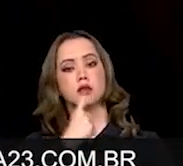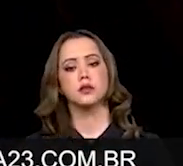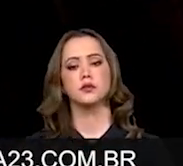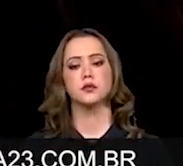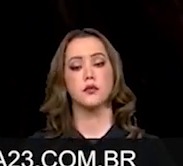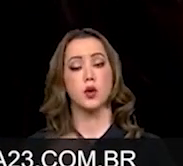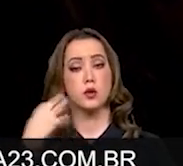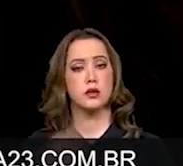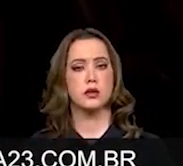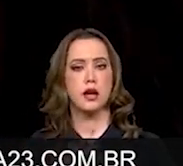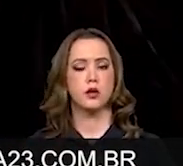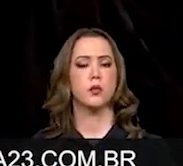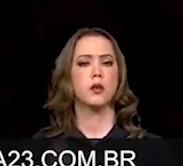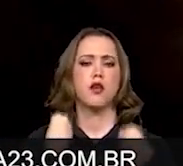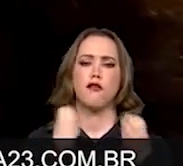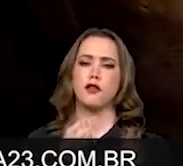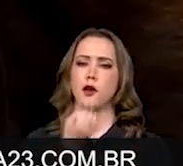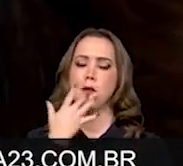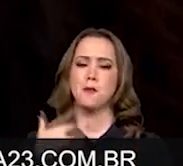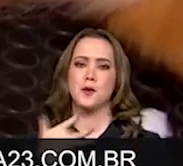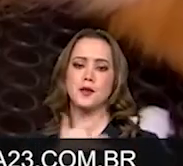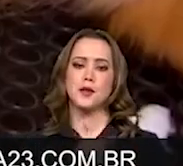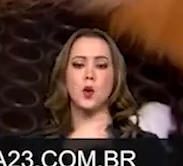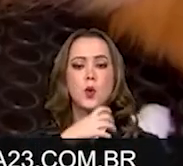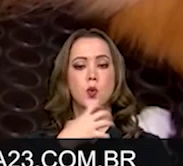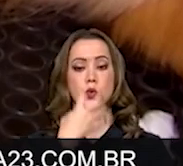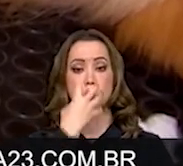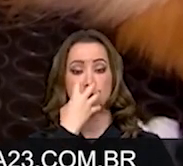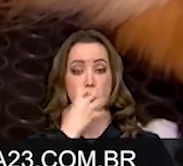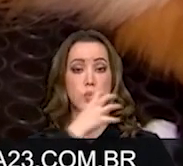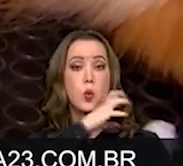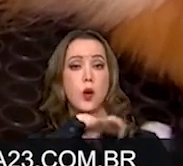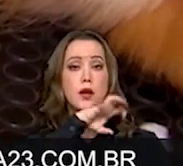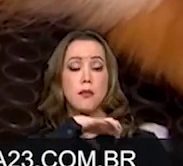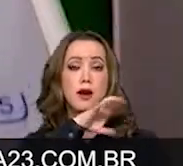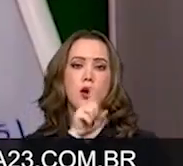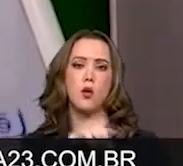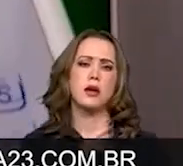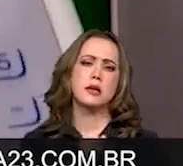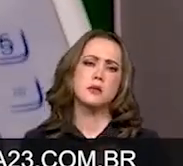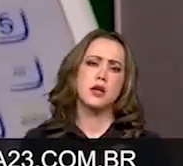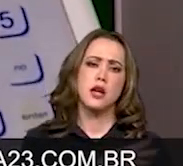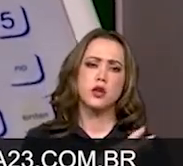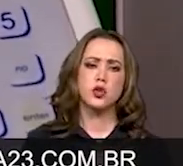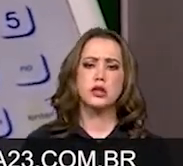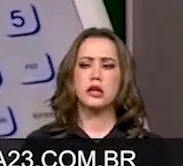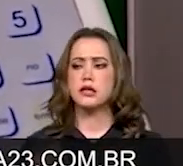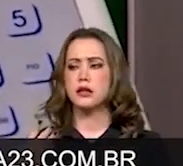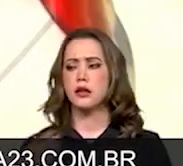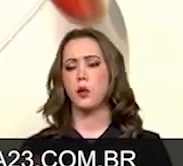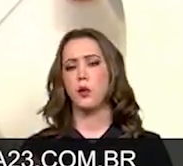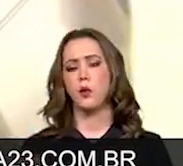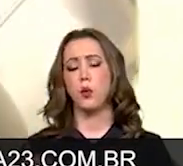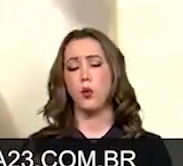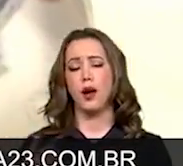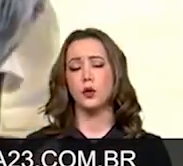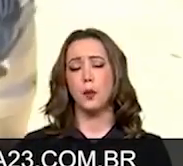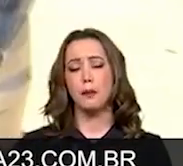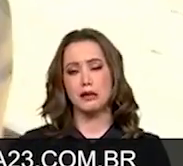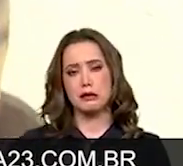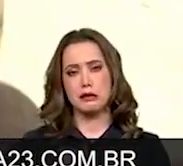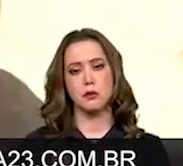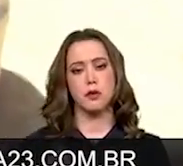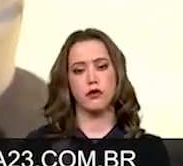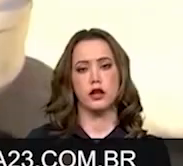O ideal para garantir a boa saúde do animal é respeitar o intervalo de 3 a 4 meses entre as doações. Hans